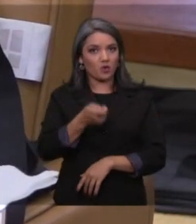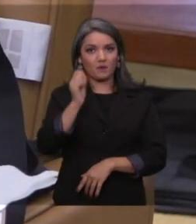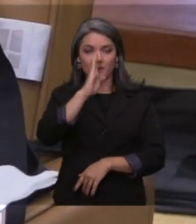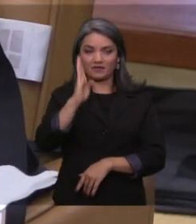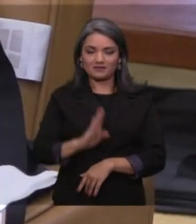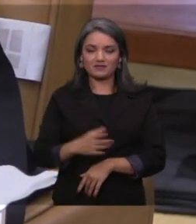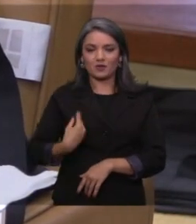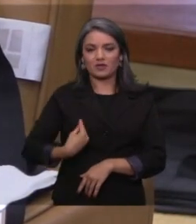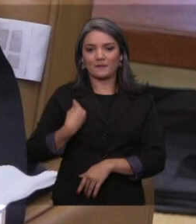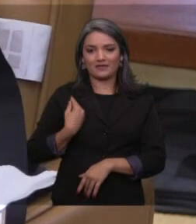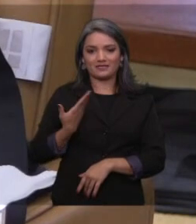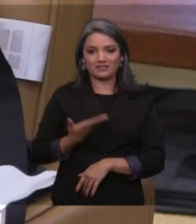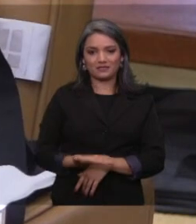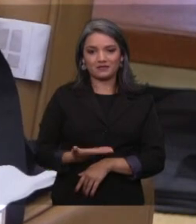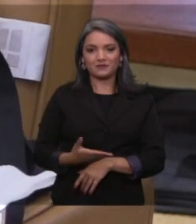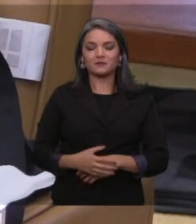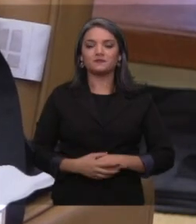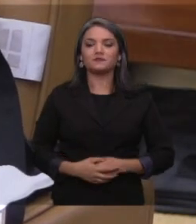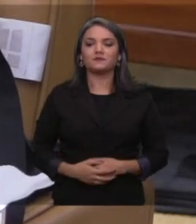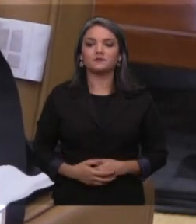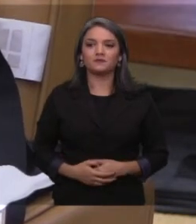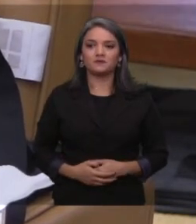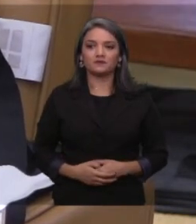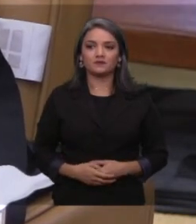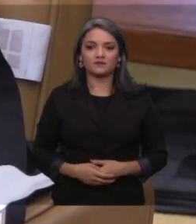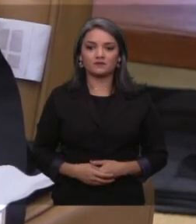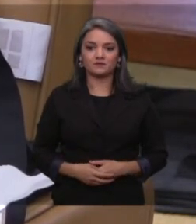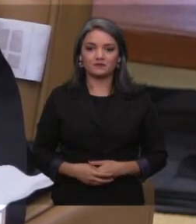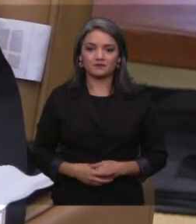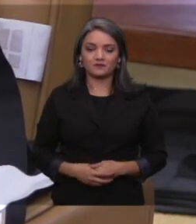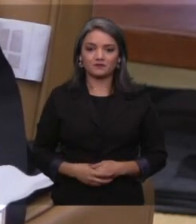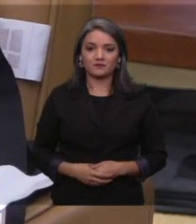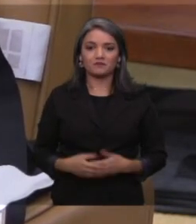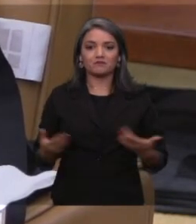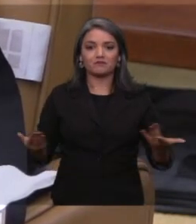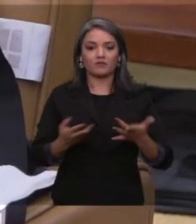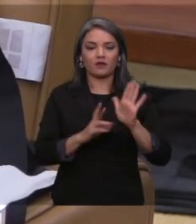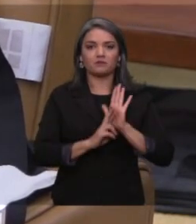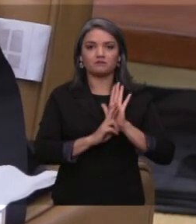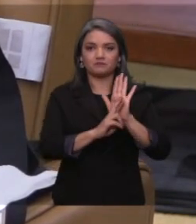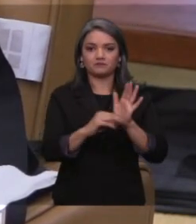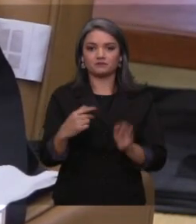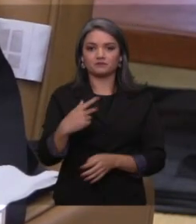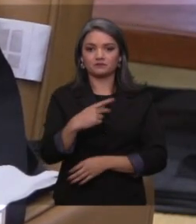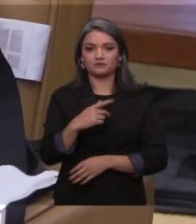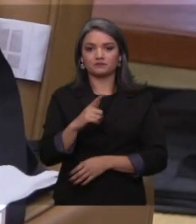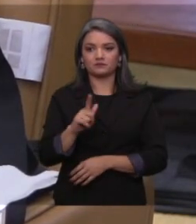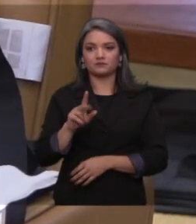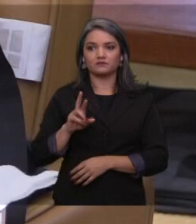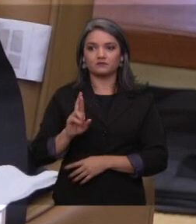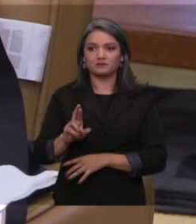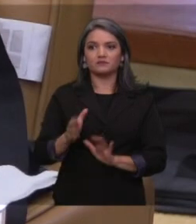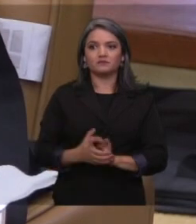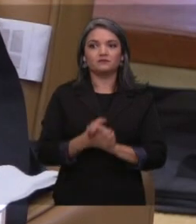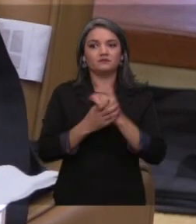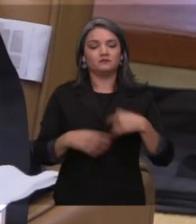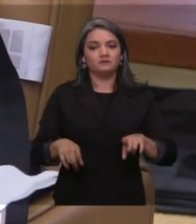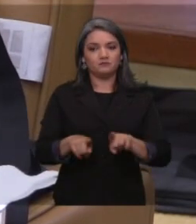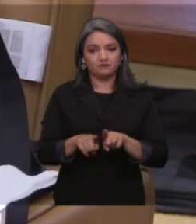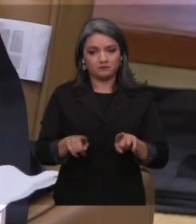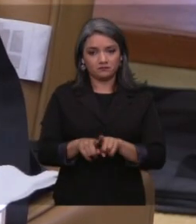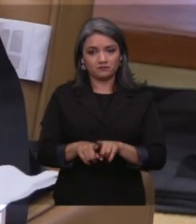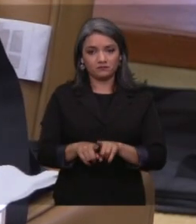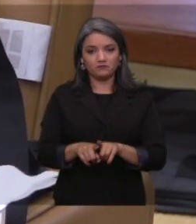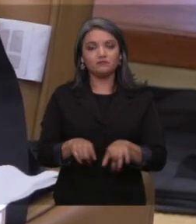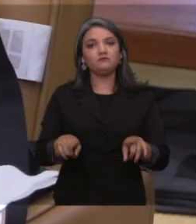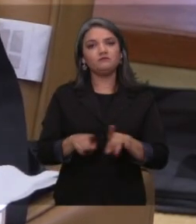presente, nessa atividade, representando a Procuradoria-Geral da República, também cumprimento as